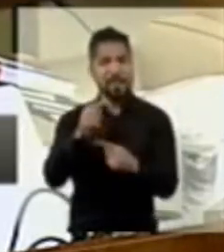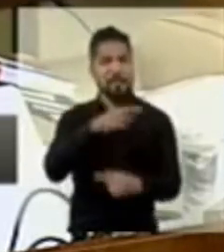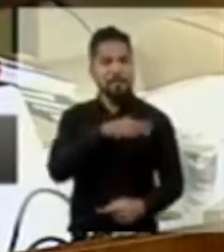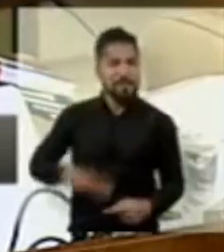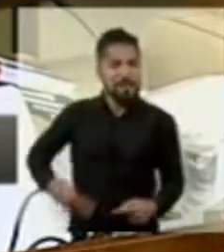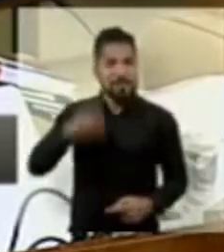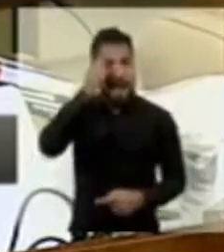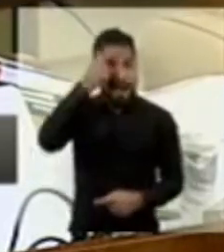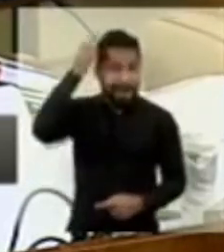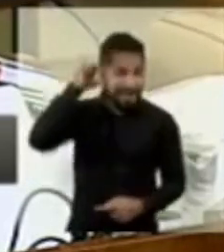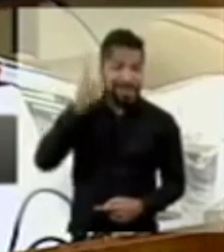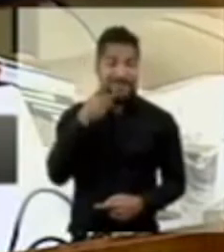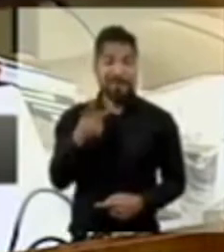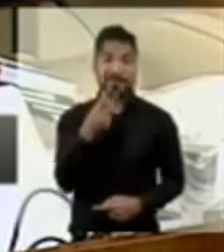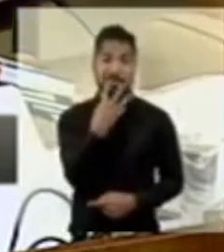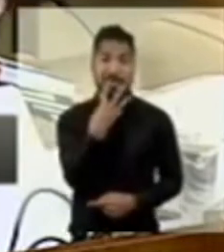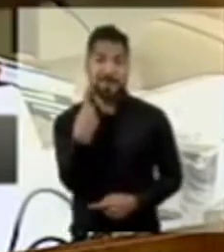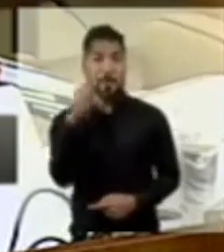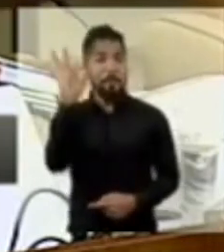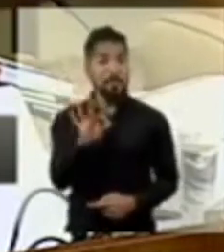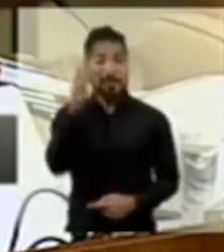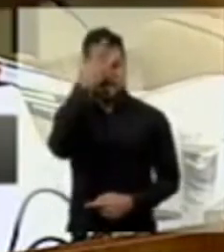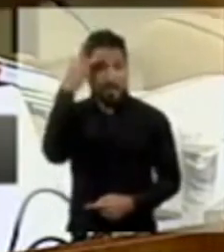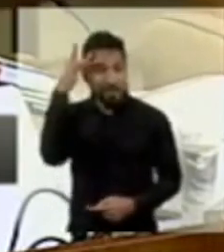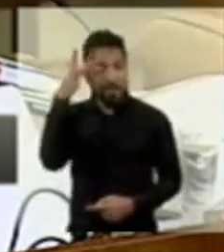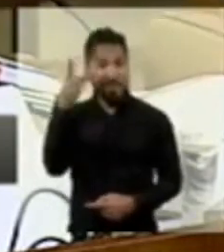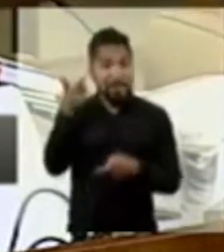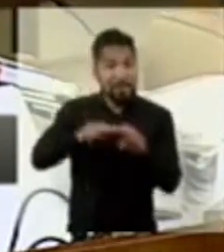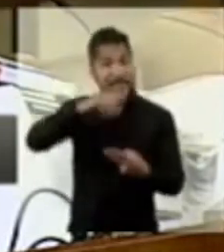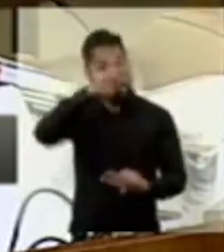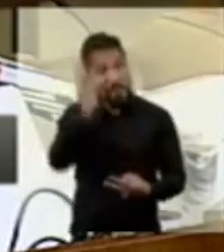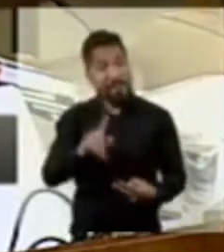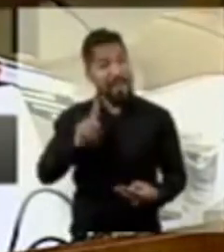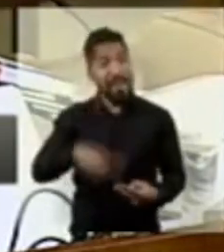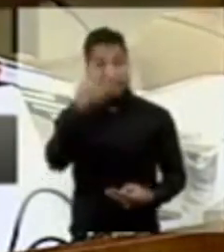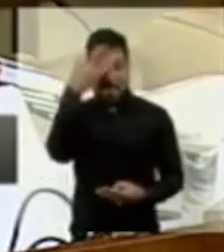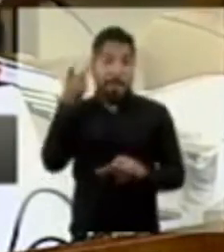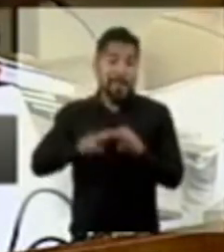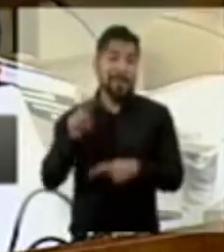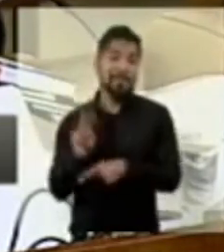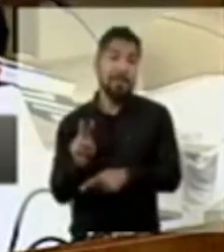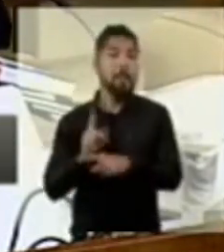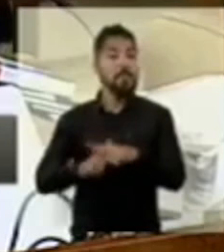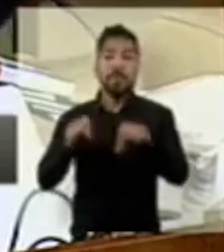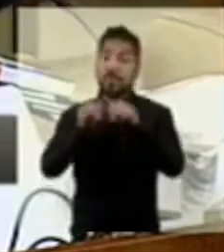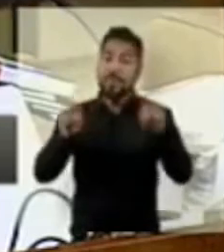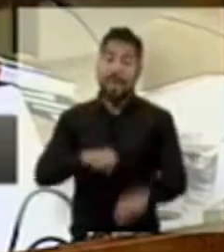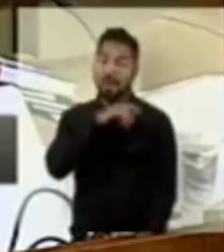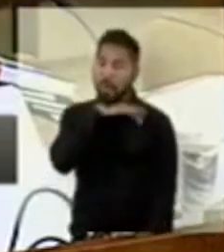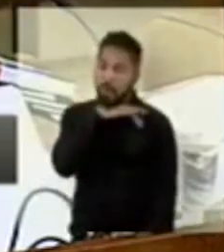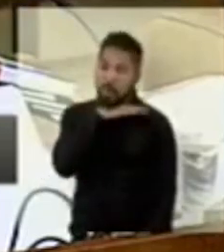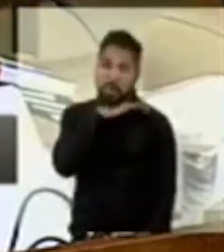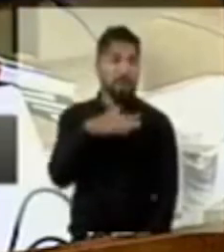de 41 por cento dos presos são presos provisórios porque o sistema é muito ruim os